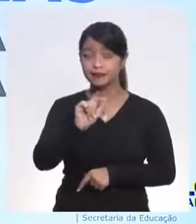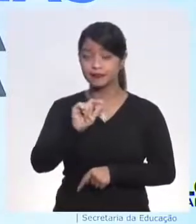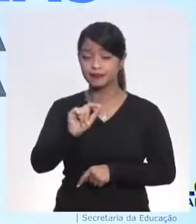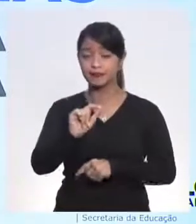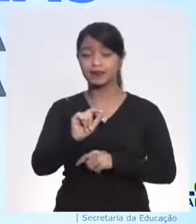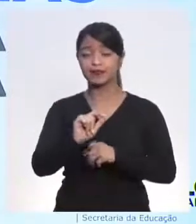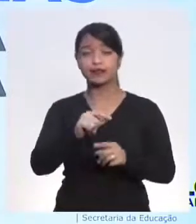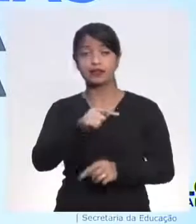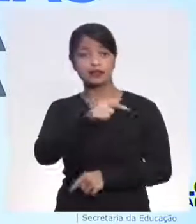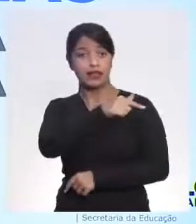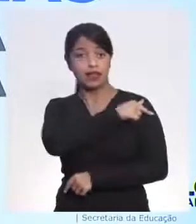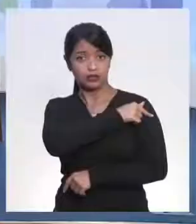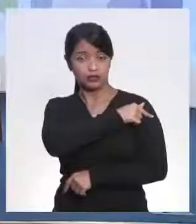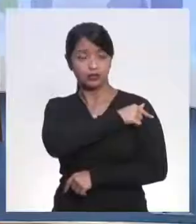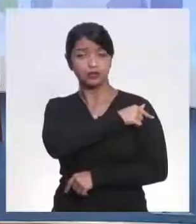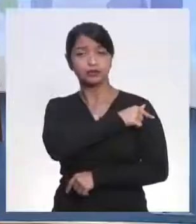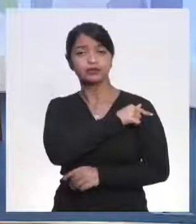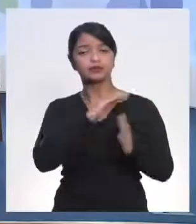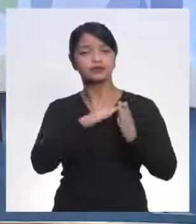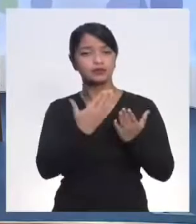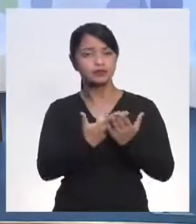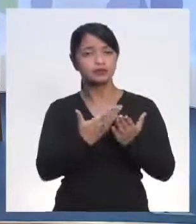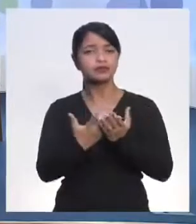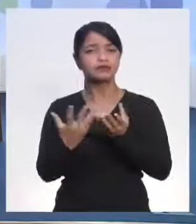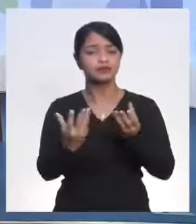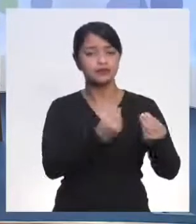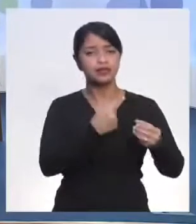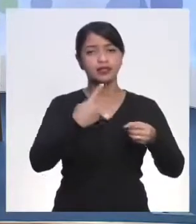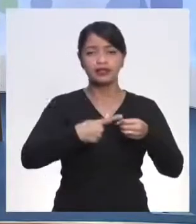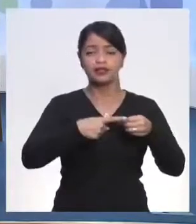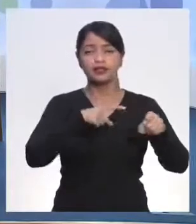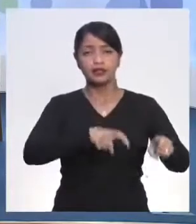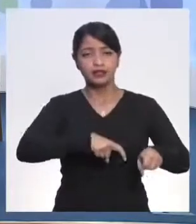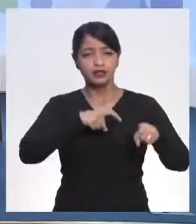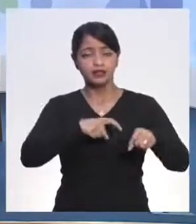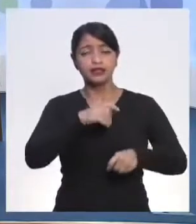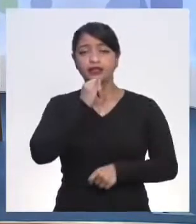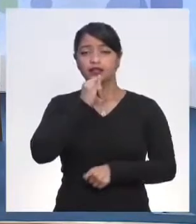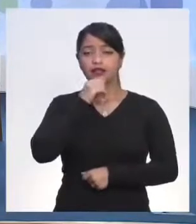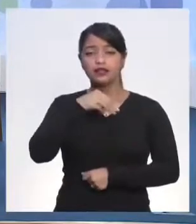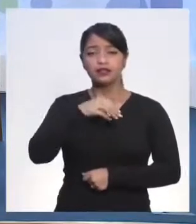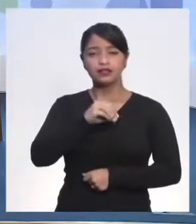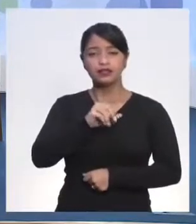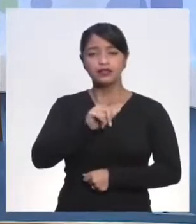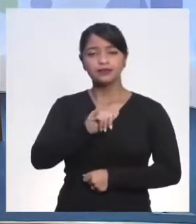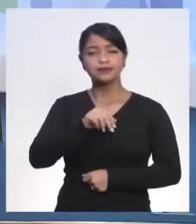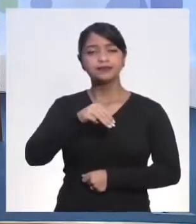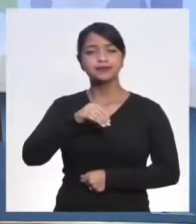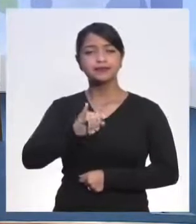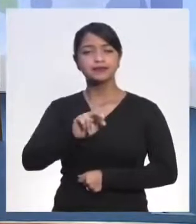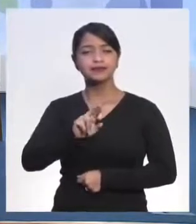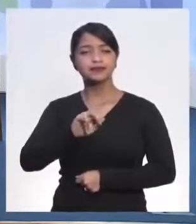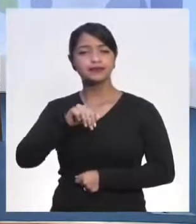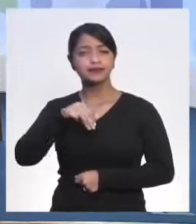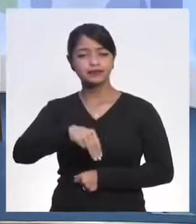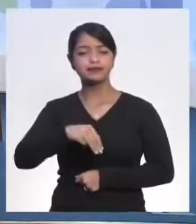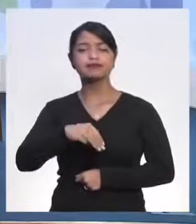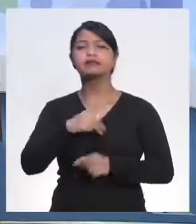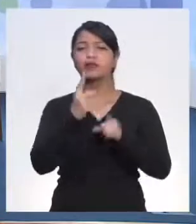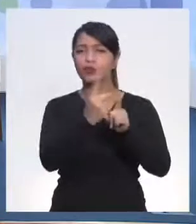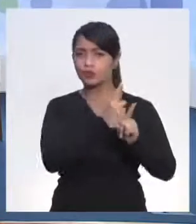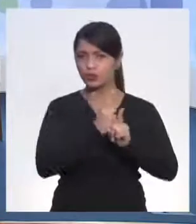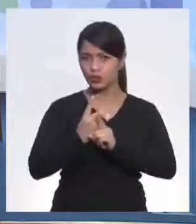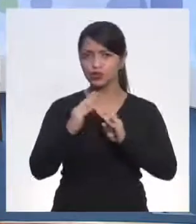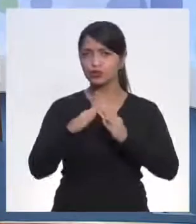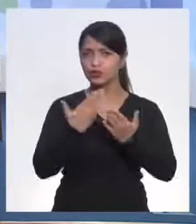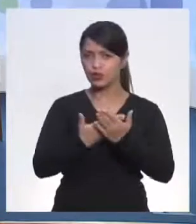do 7º ano, muitas escolas do interior, né, Ale? Mojimirim, nós encontramos algumas escolas.